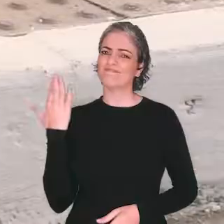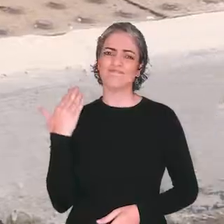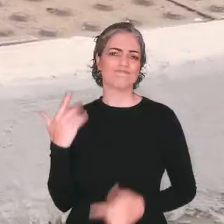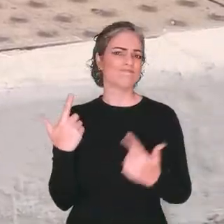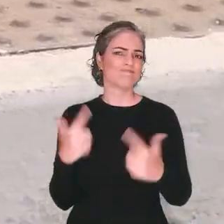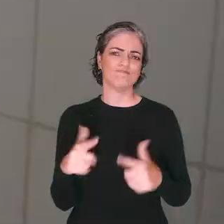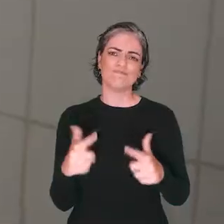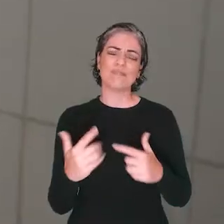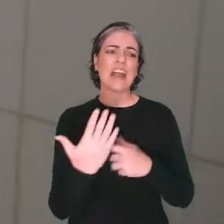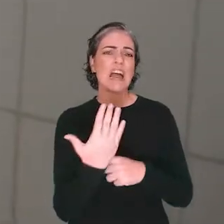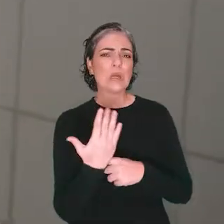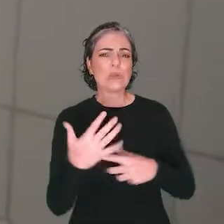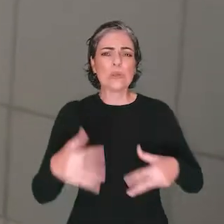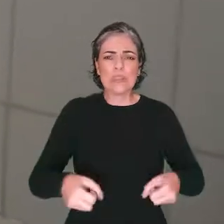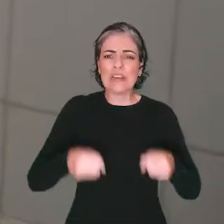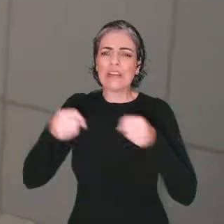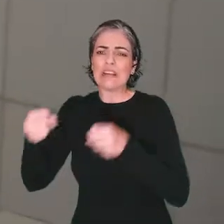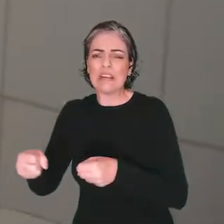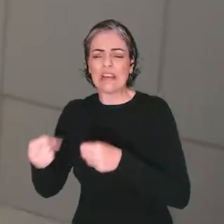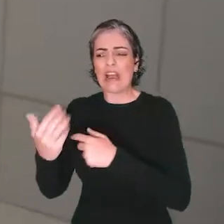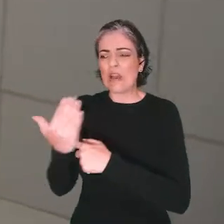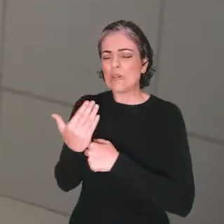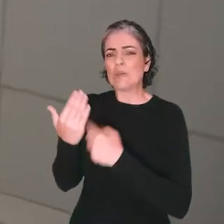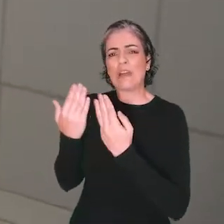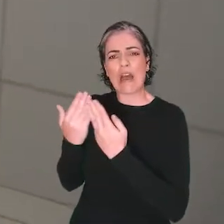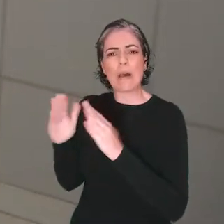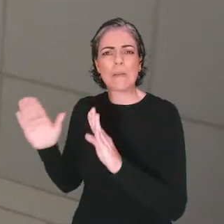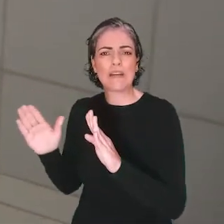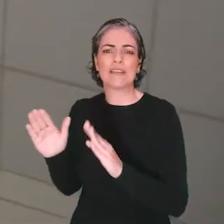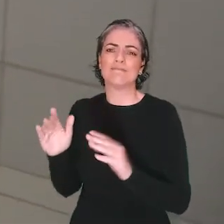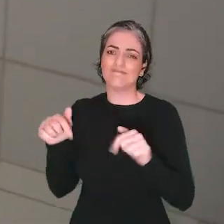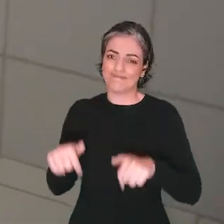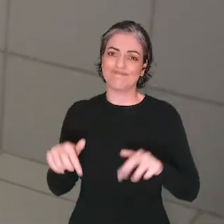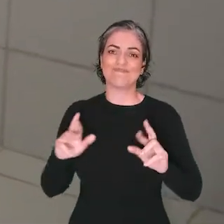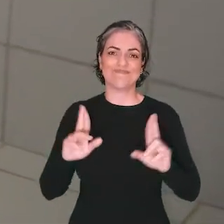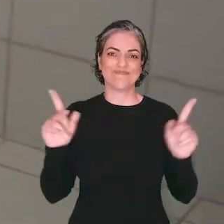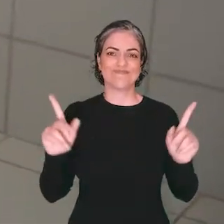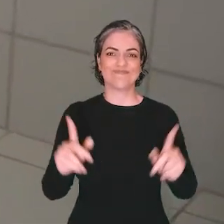eu tinha que... alguém me sobe, alguém abre a porta. Aqui, totalmente diferente.